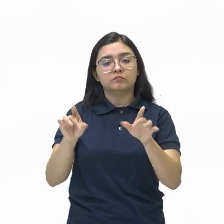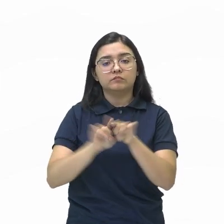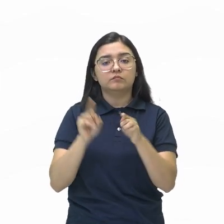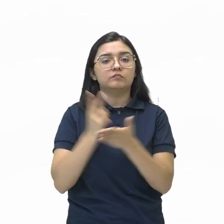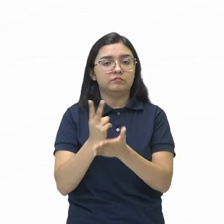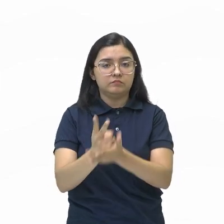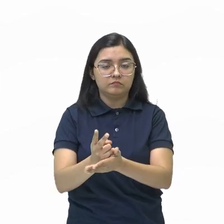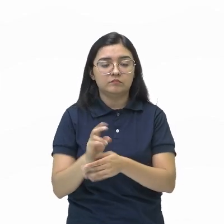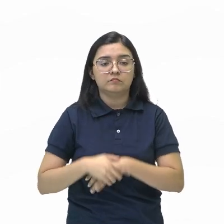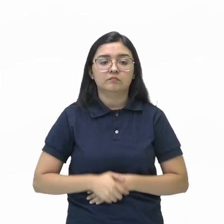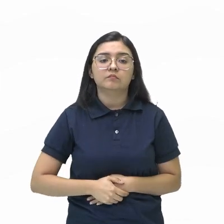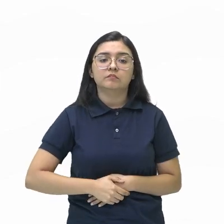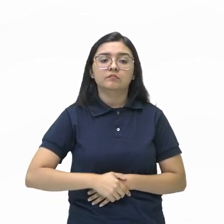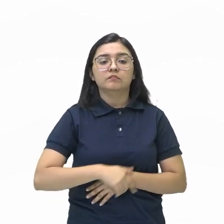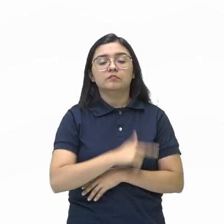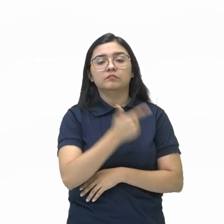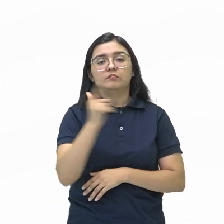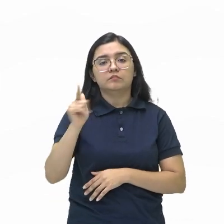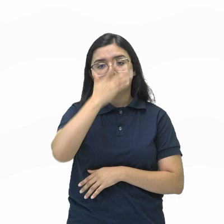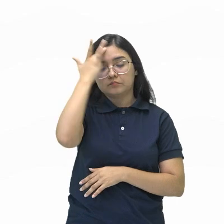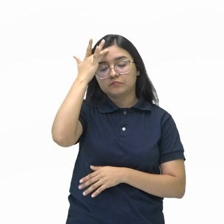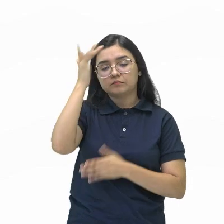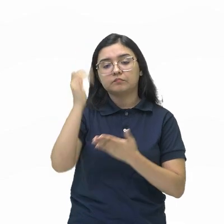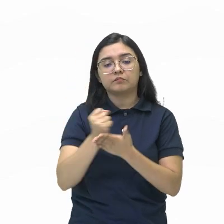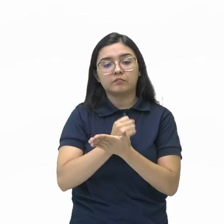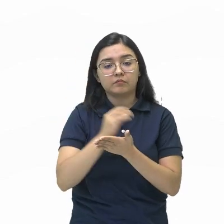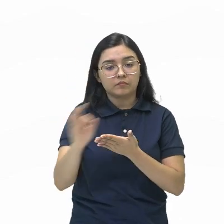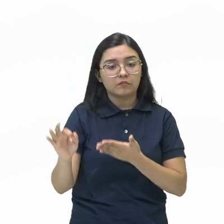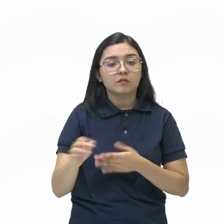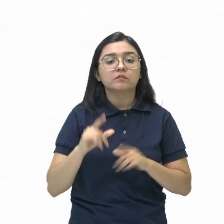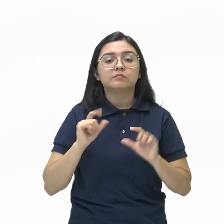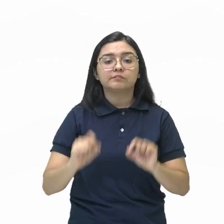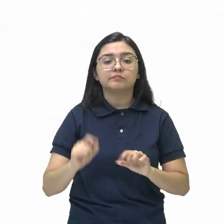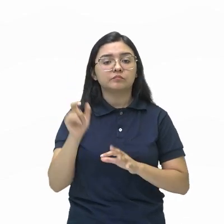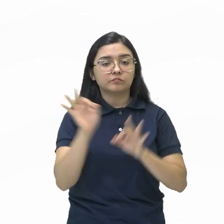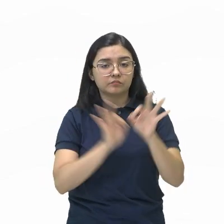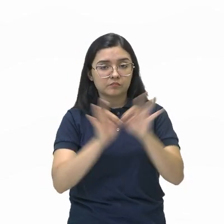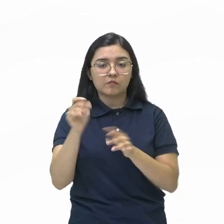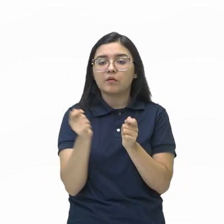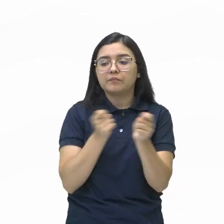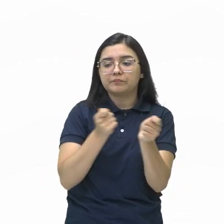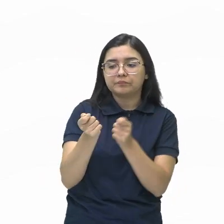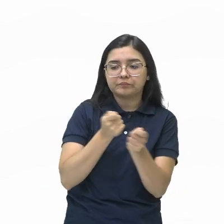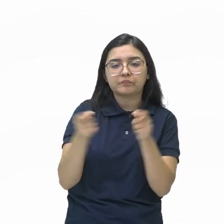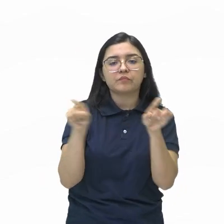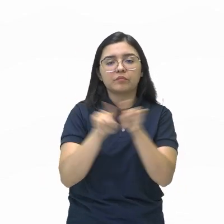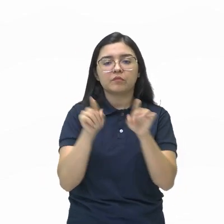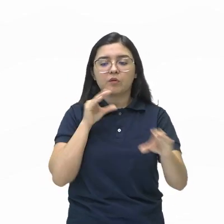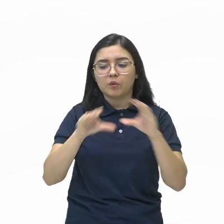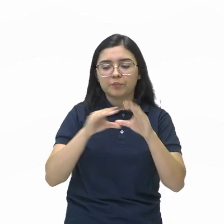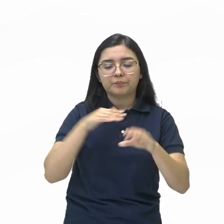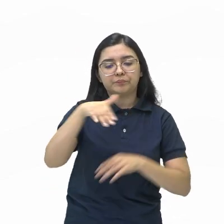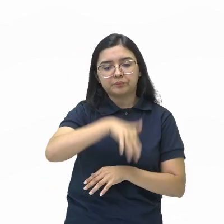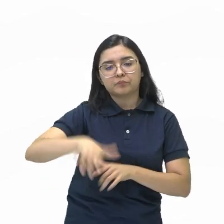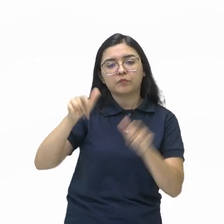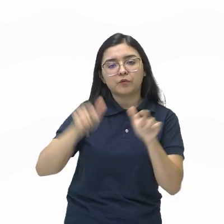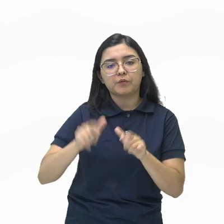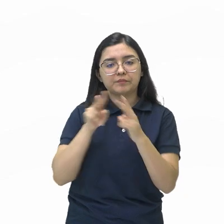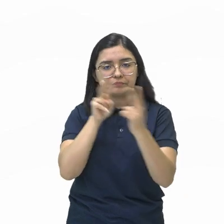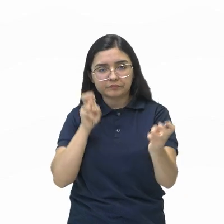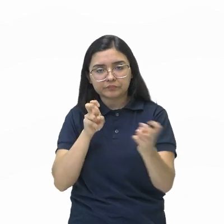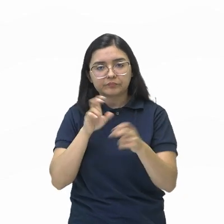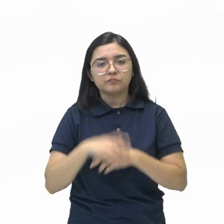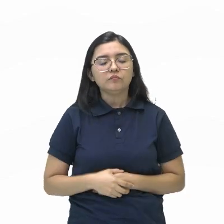constante. Para os empregadores, vem o desafio de quê? De gerenciar a comunicação em um ambiente